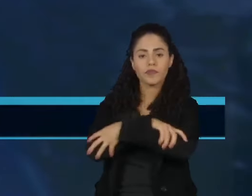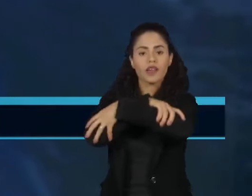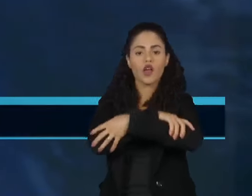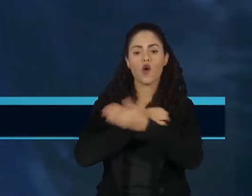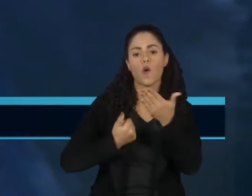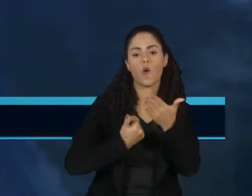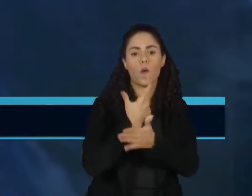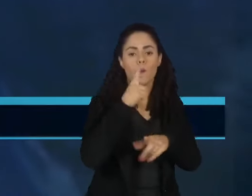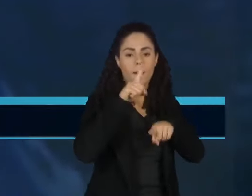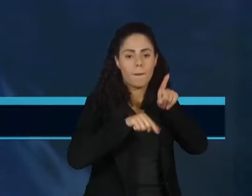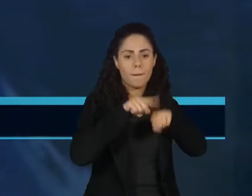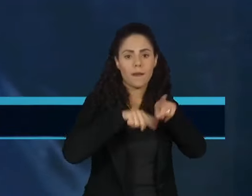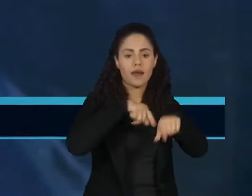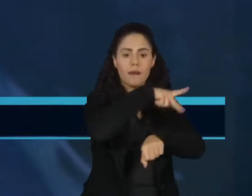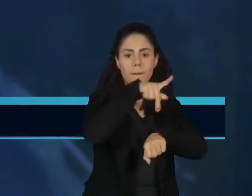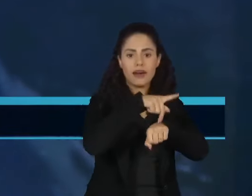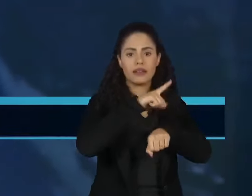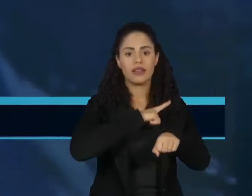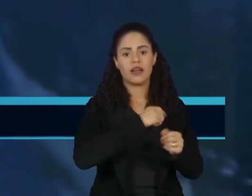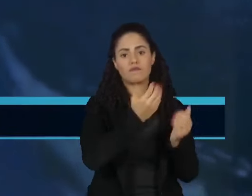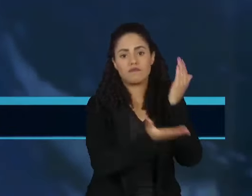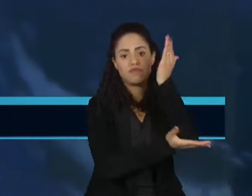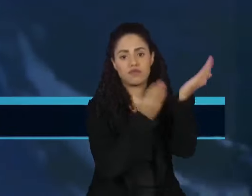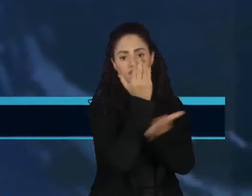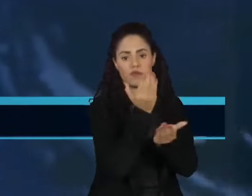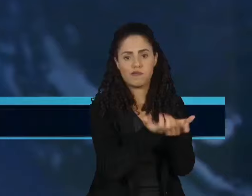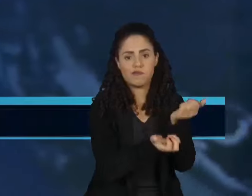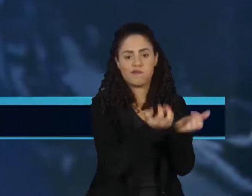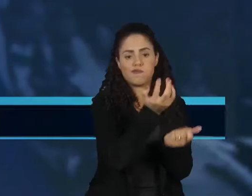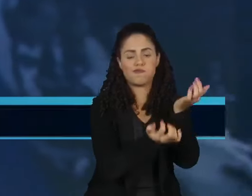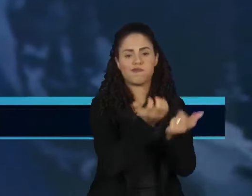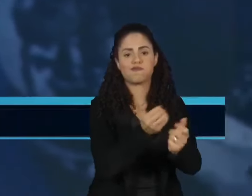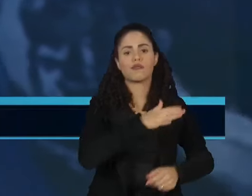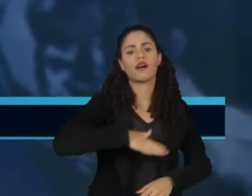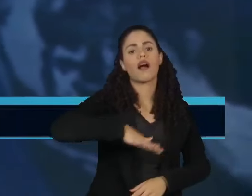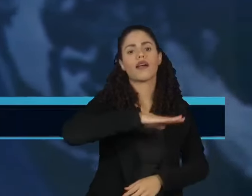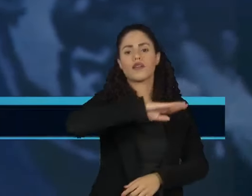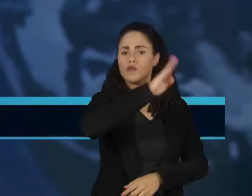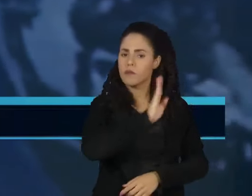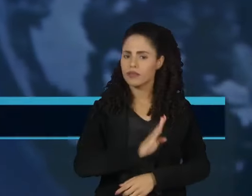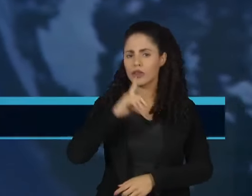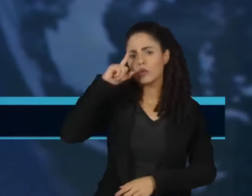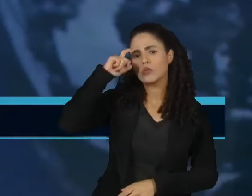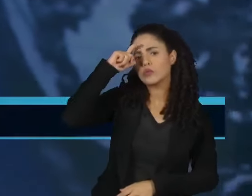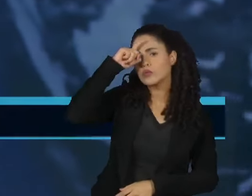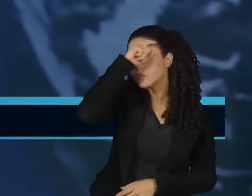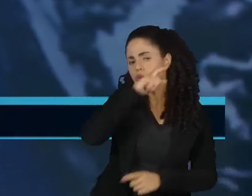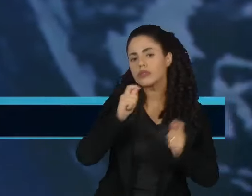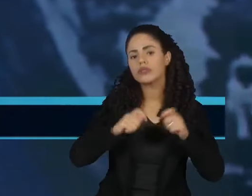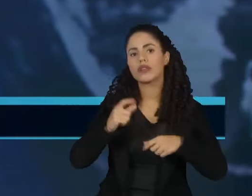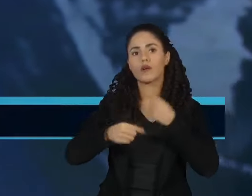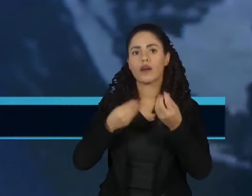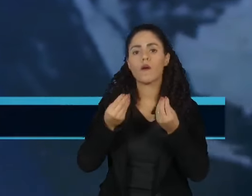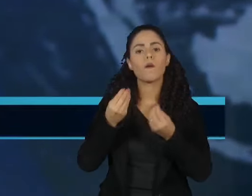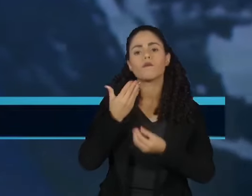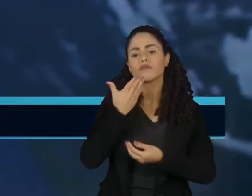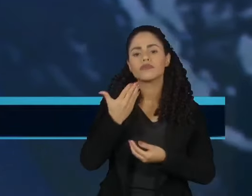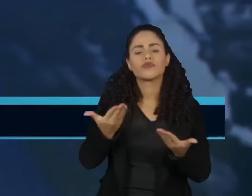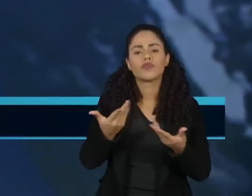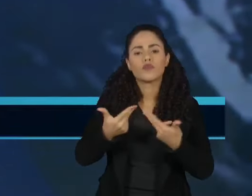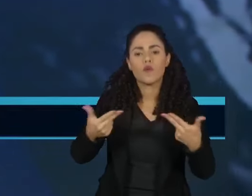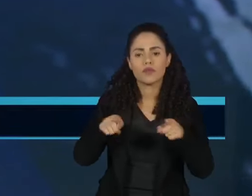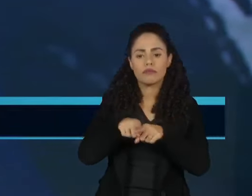de produtos de países onde há desmatamento. As queimadas no território brasileiro dificultam a tarefa e podem respingar na produção